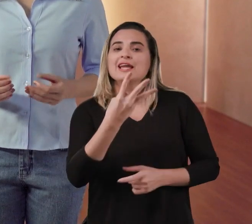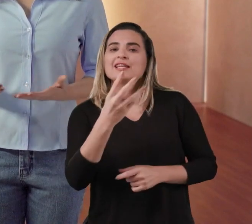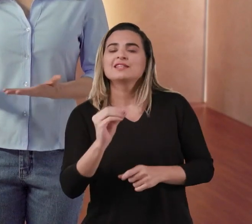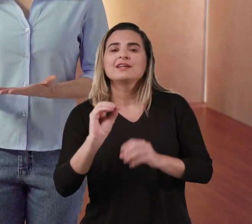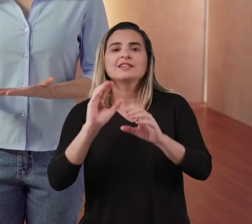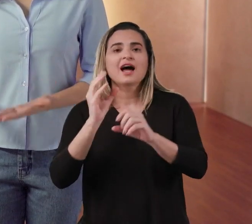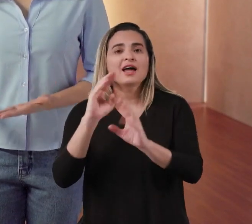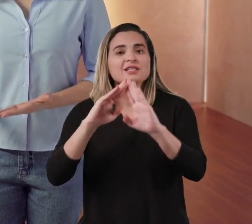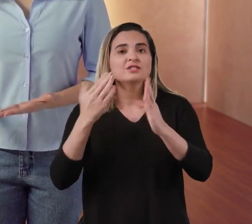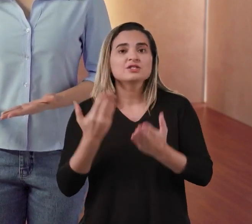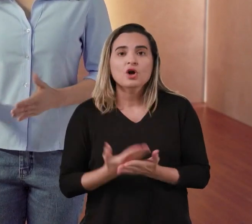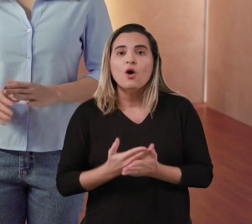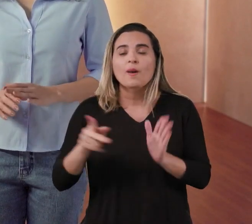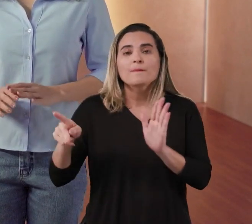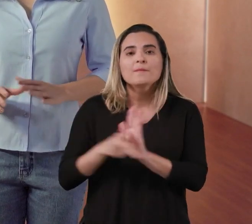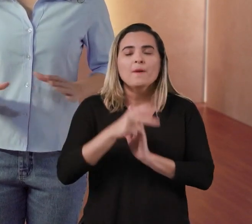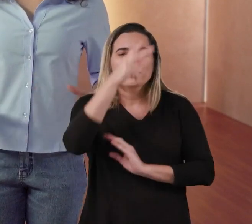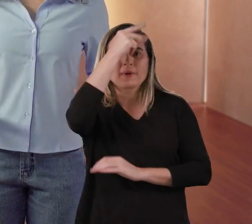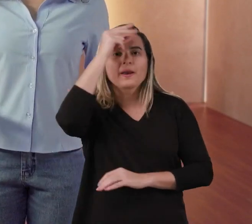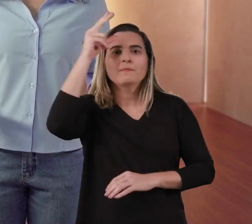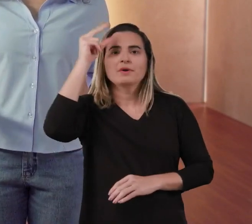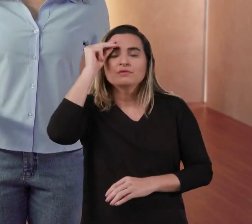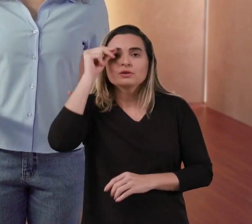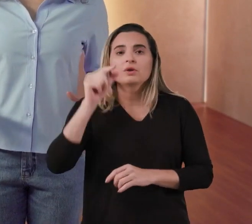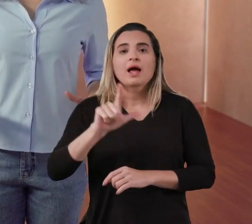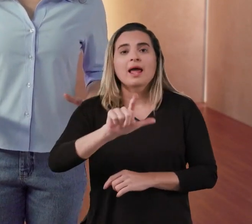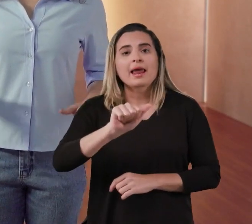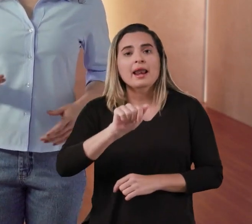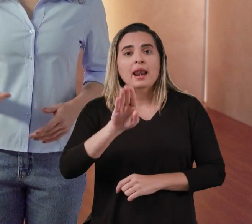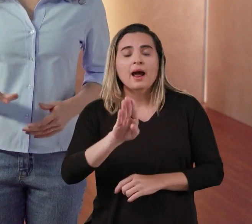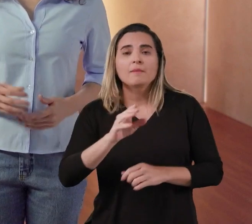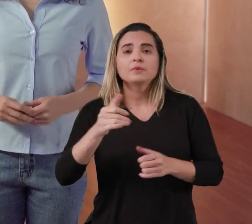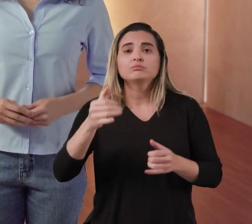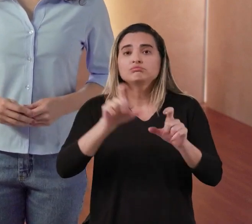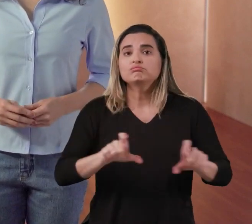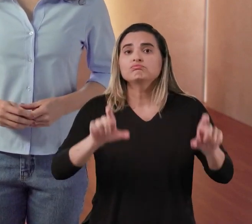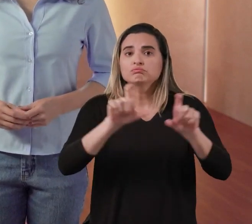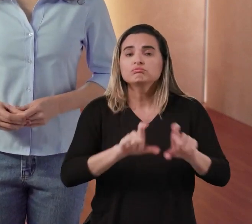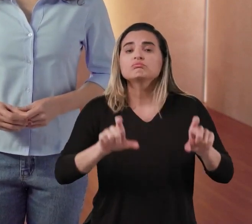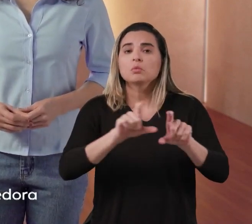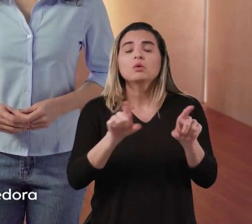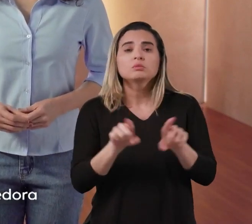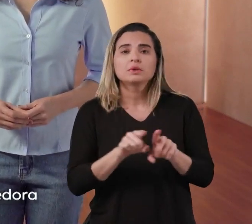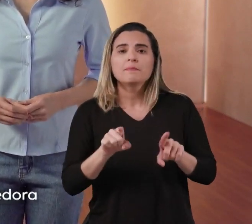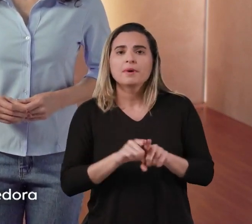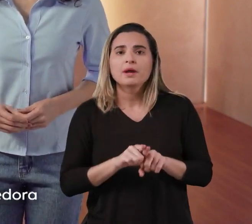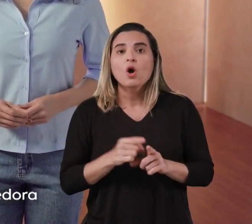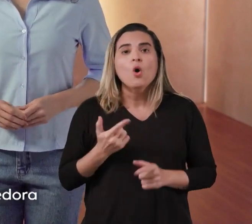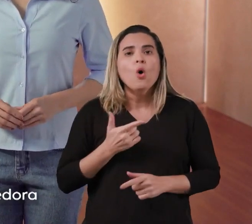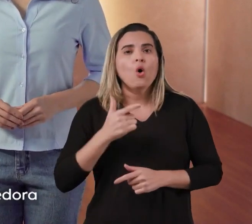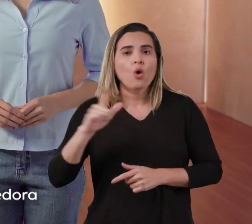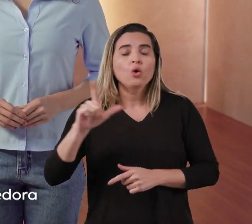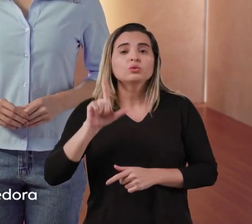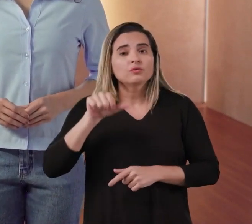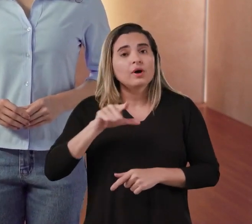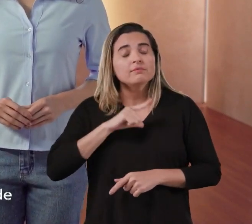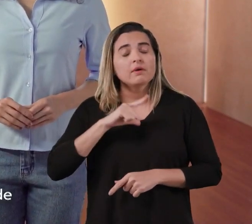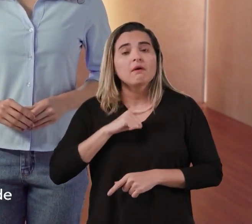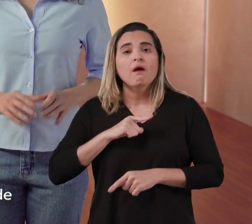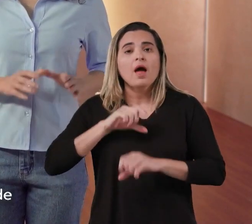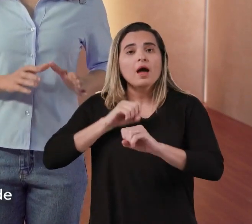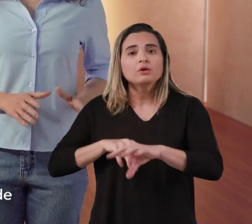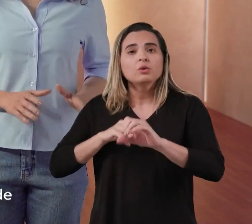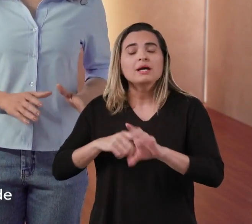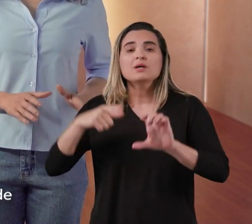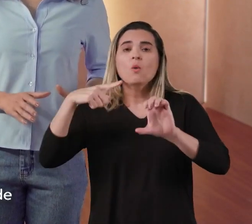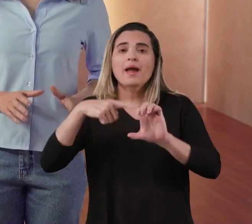rede e laboratório de informática em todas as escolas. Além disso, vem aí o programa Educação Empreendedora, em